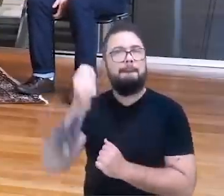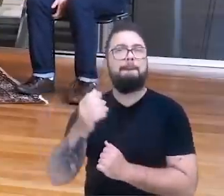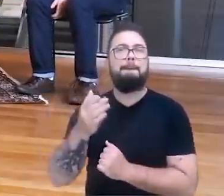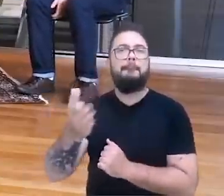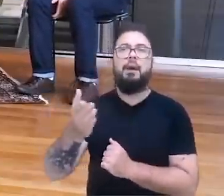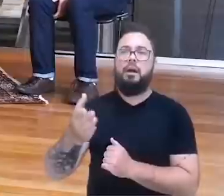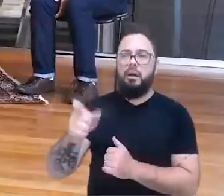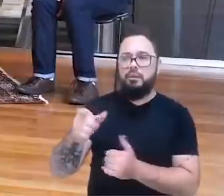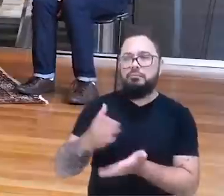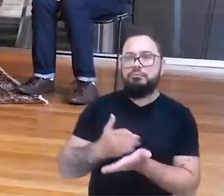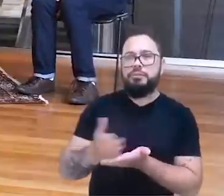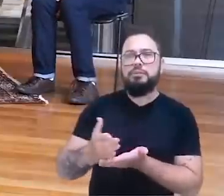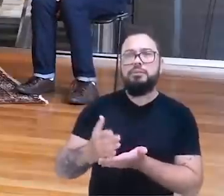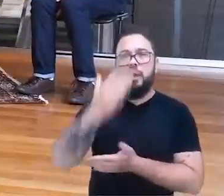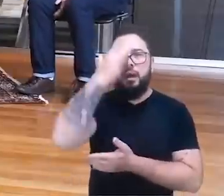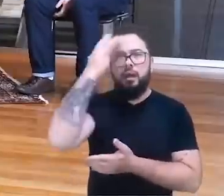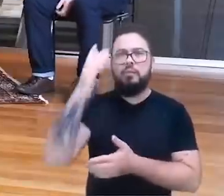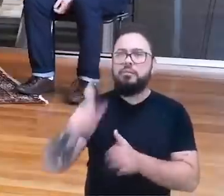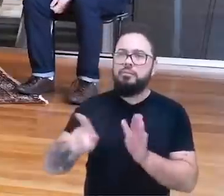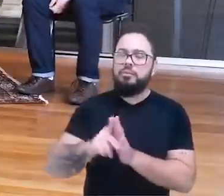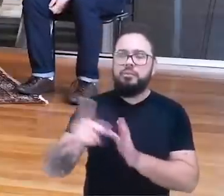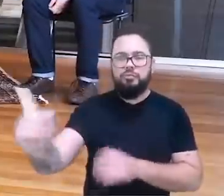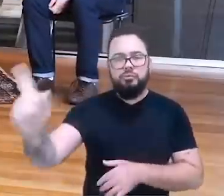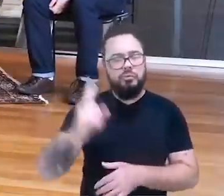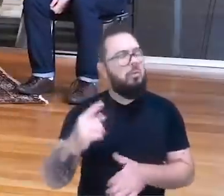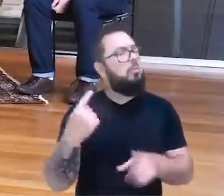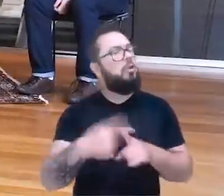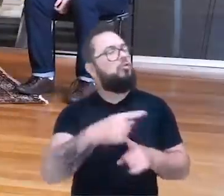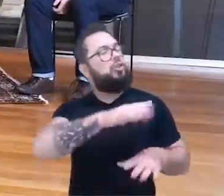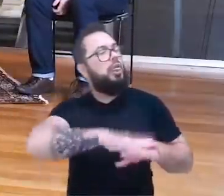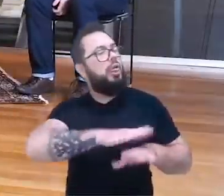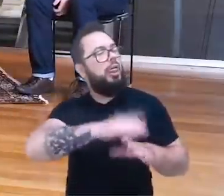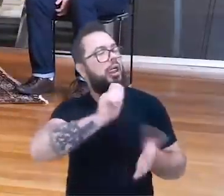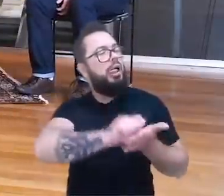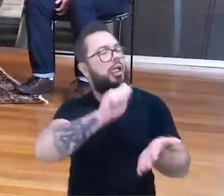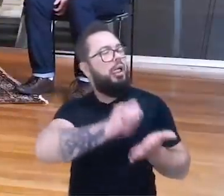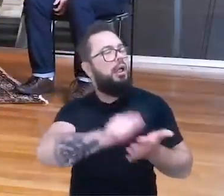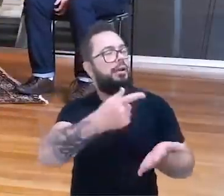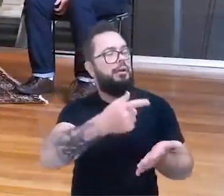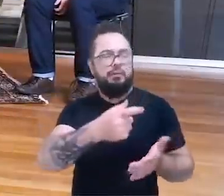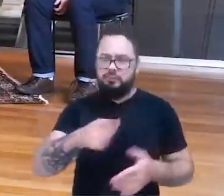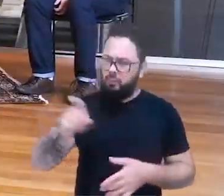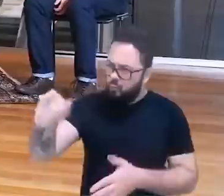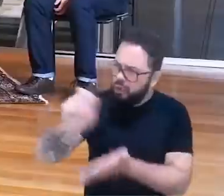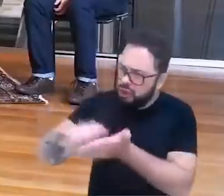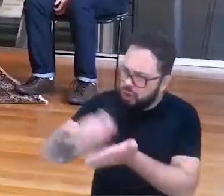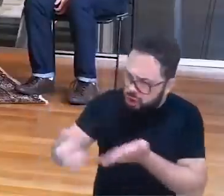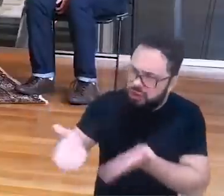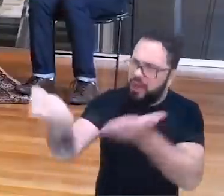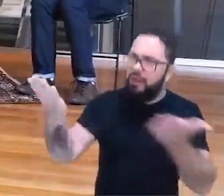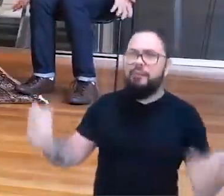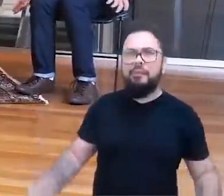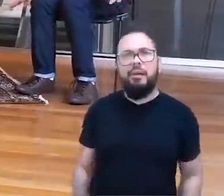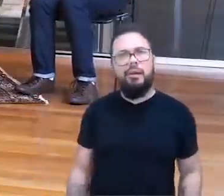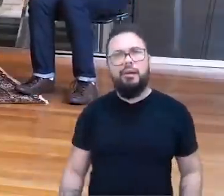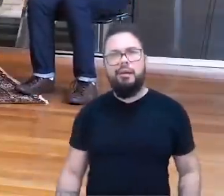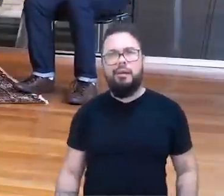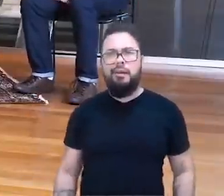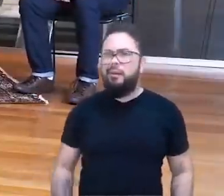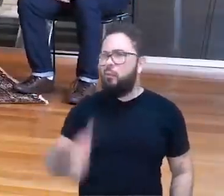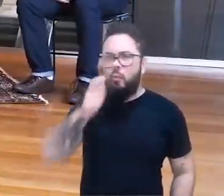aí que se estabelece Porque as pessoas não dá nada para chegar para ver o que você não escreve sobre porque você não escreve escreva você não me interessa